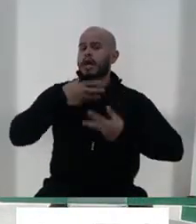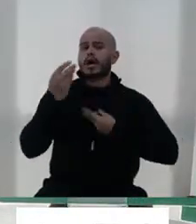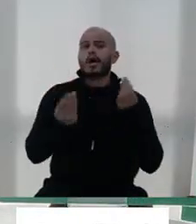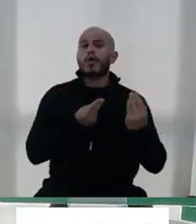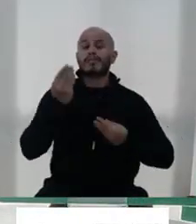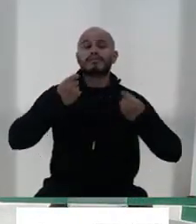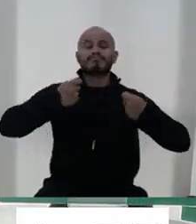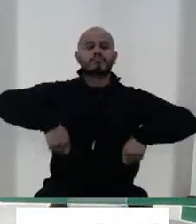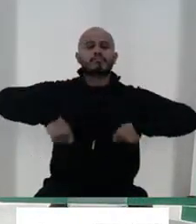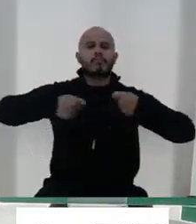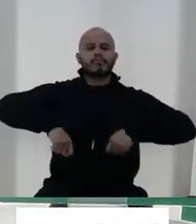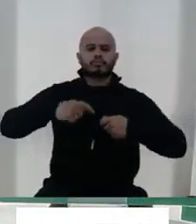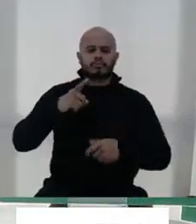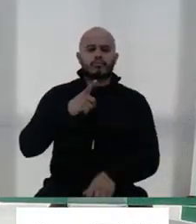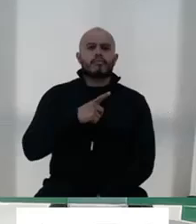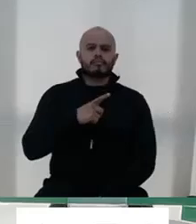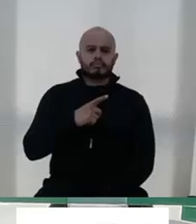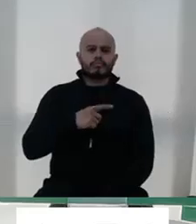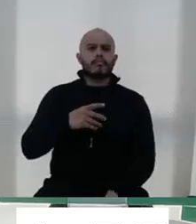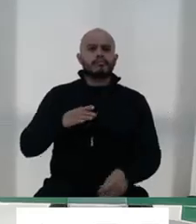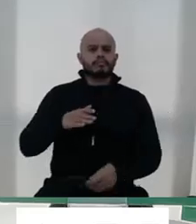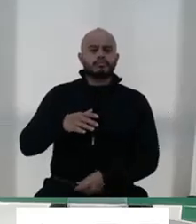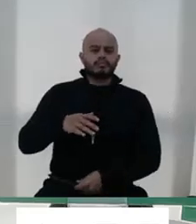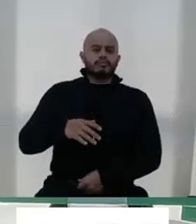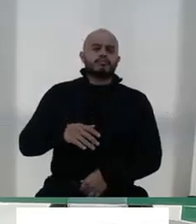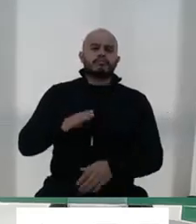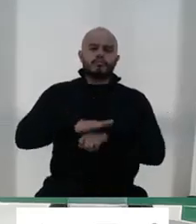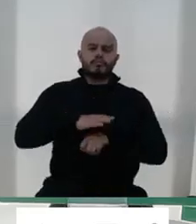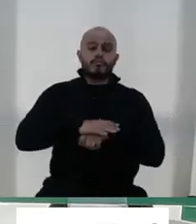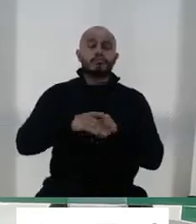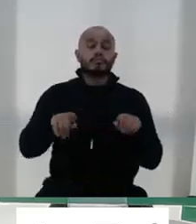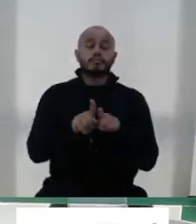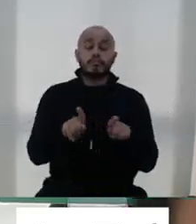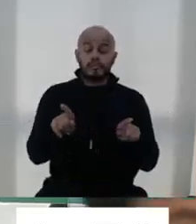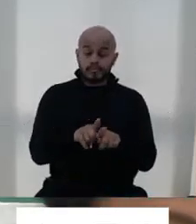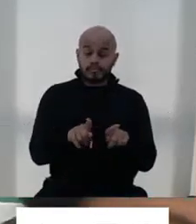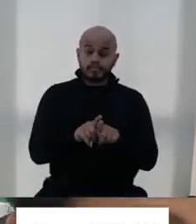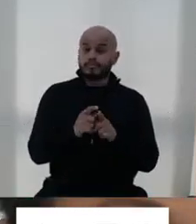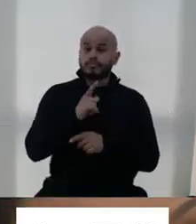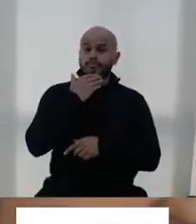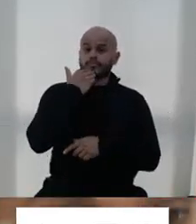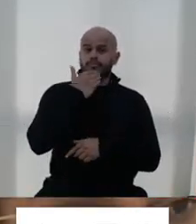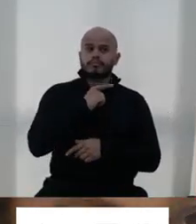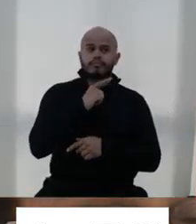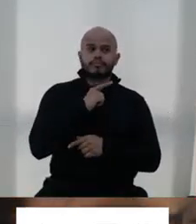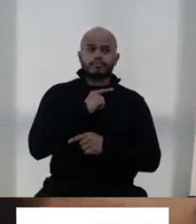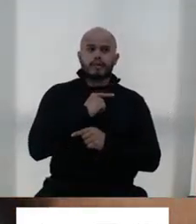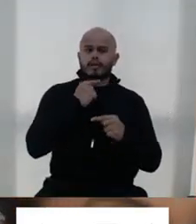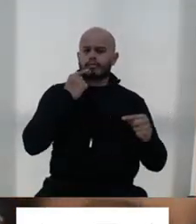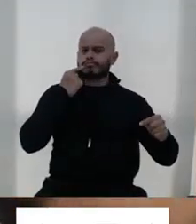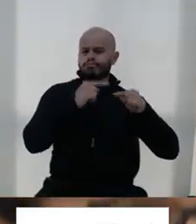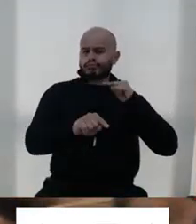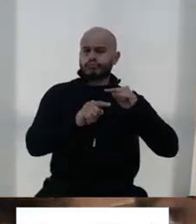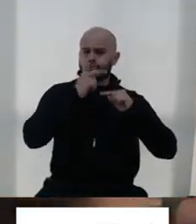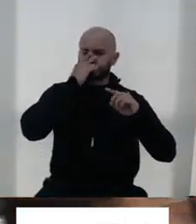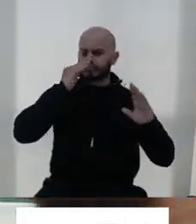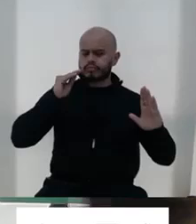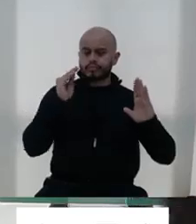deve ser exercida, e também porque ela importa em uma grave violação da nossa autonomia